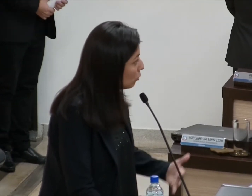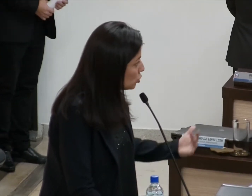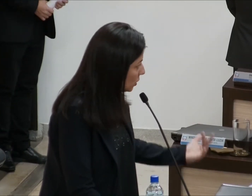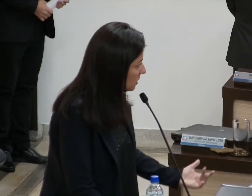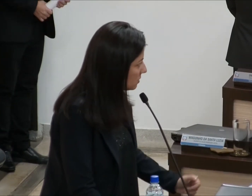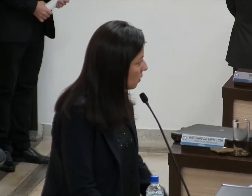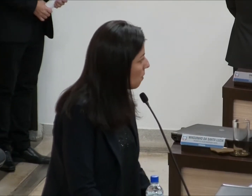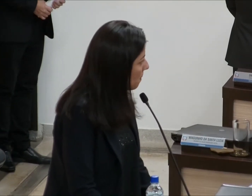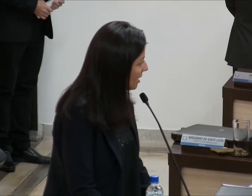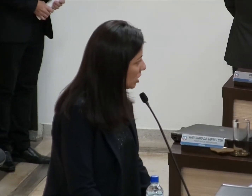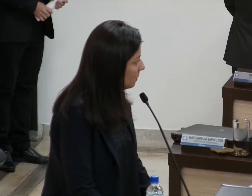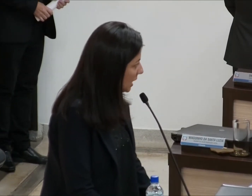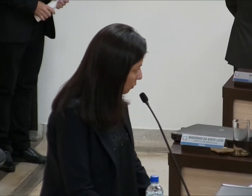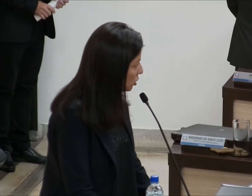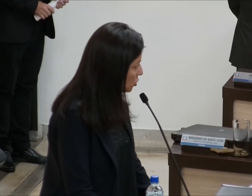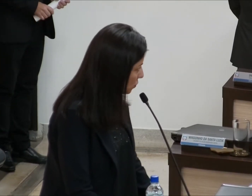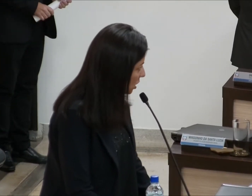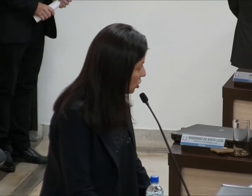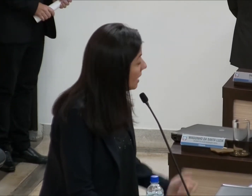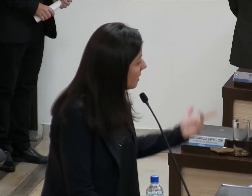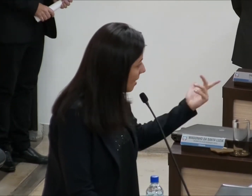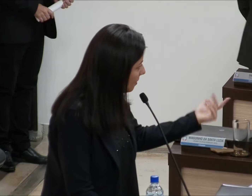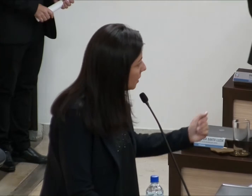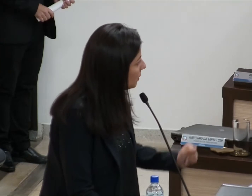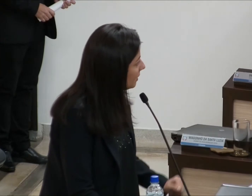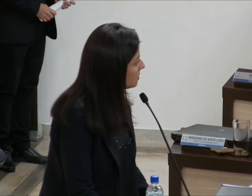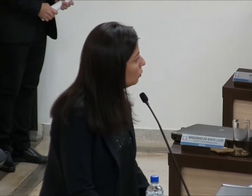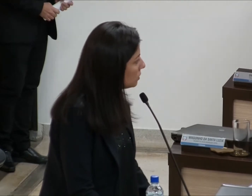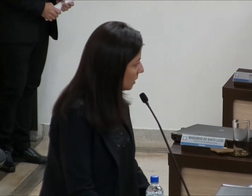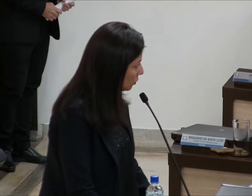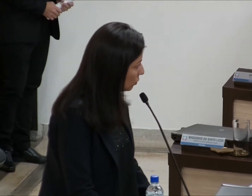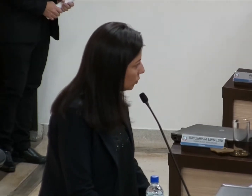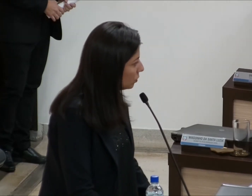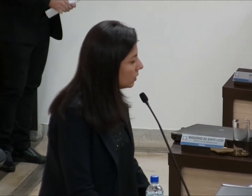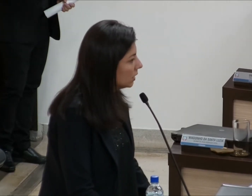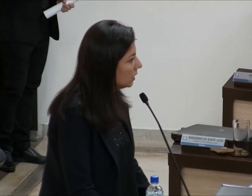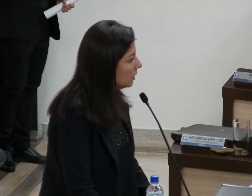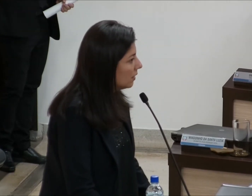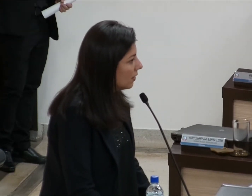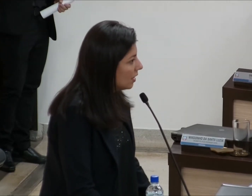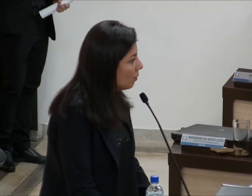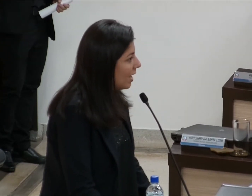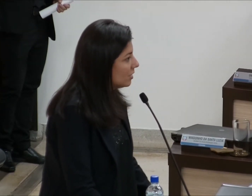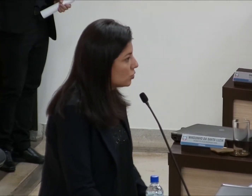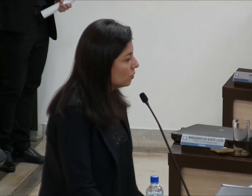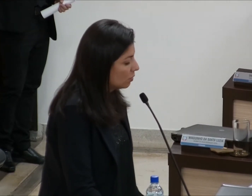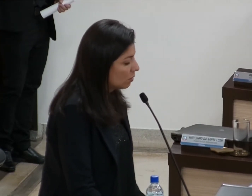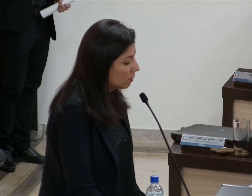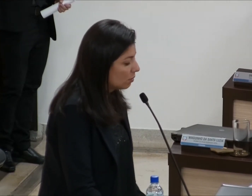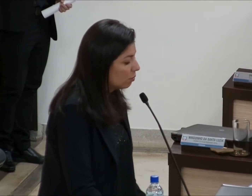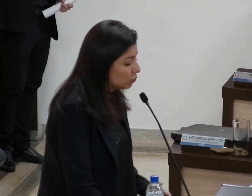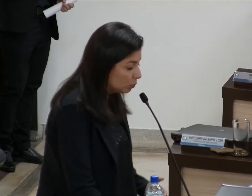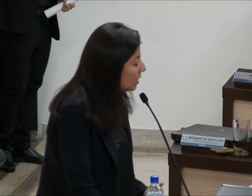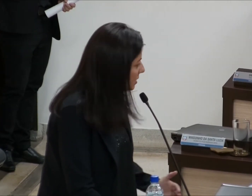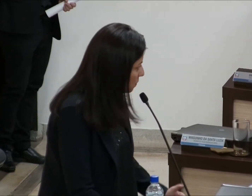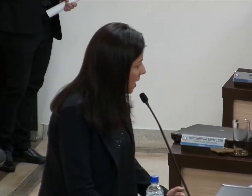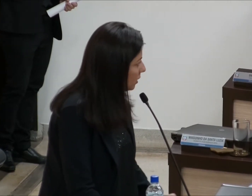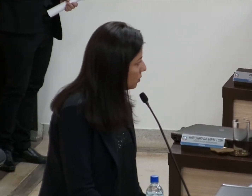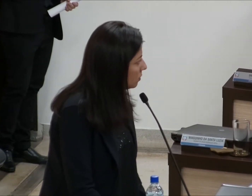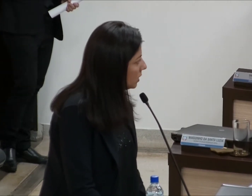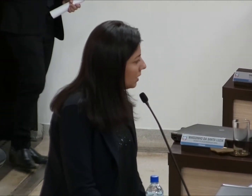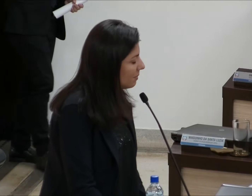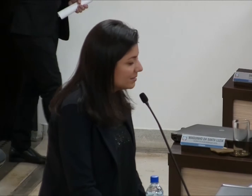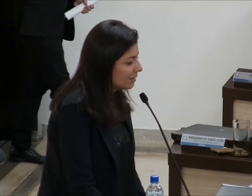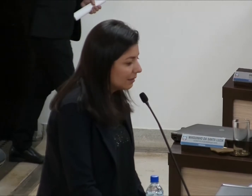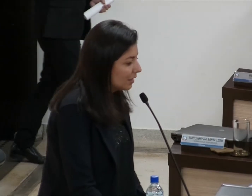e ao jurista compete a hermenêutica jurídica, que é a interpretação do estatuto. Eu acho, com todo